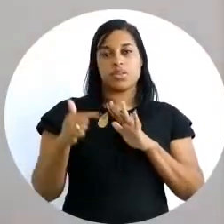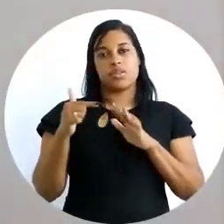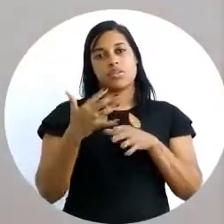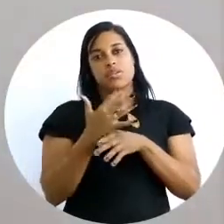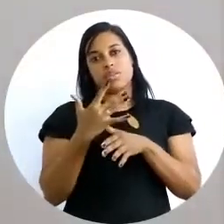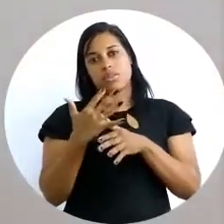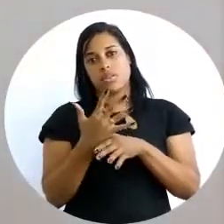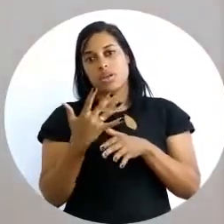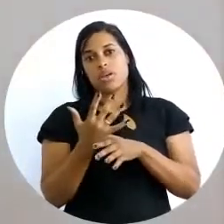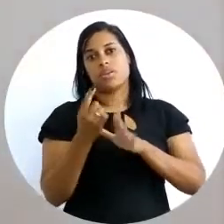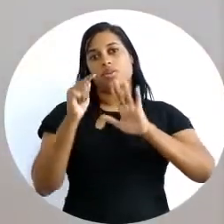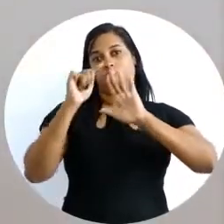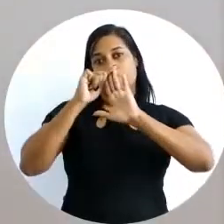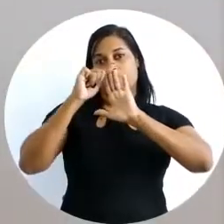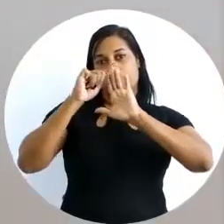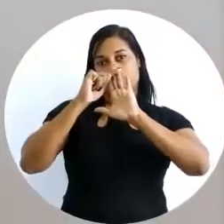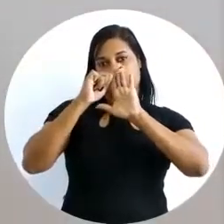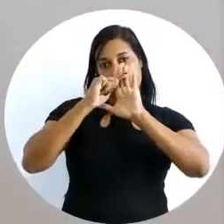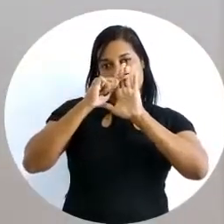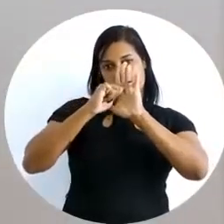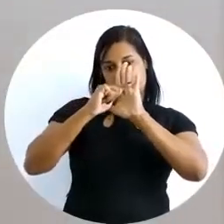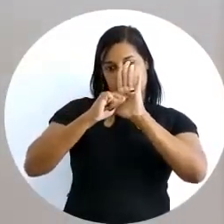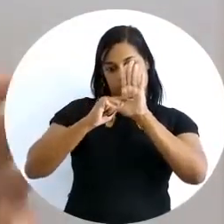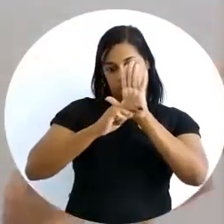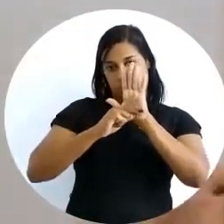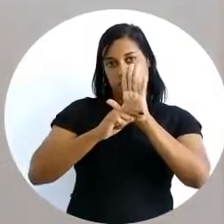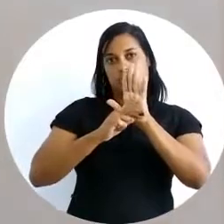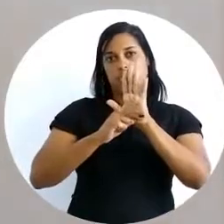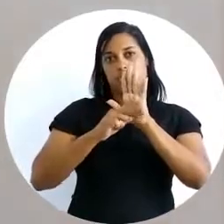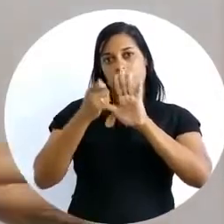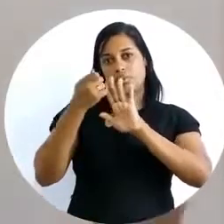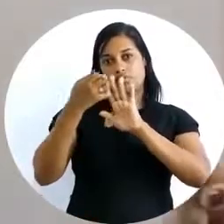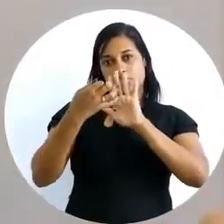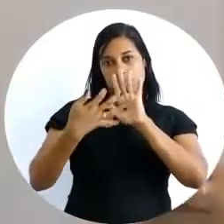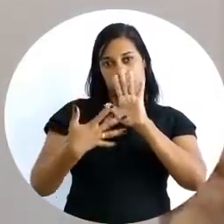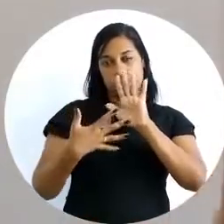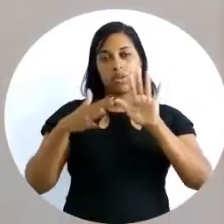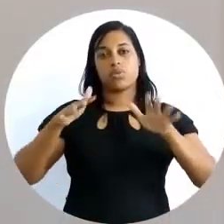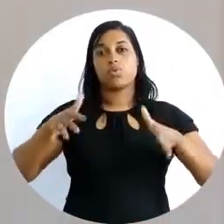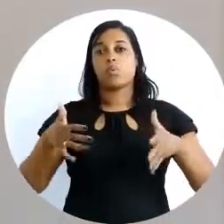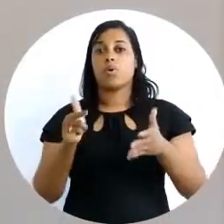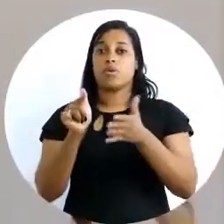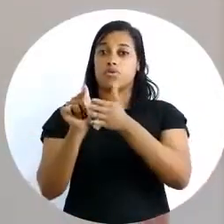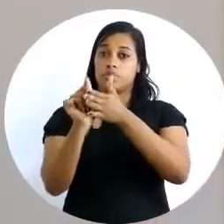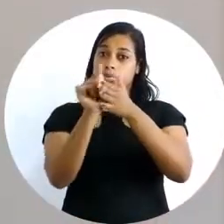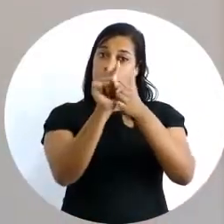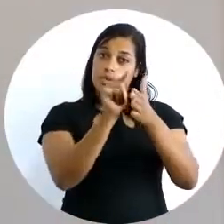determinadas cidades. Faço uma lista alfabética e aí remeto para quais